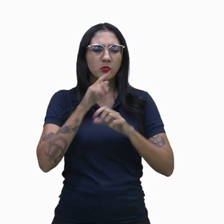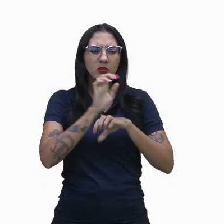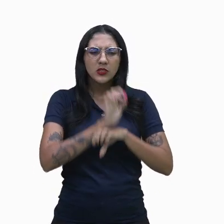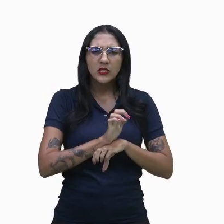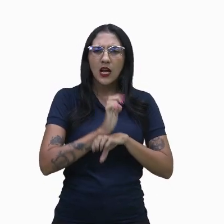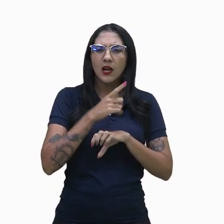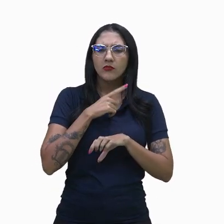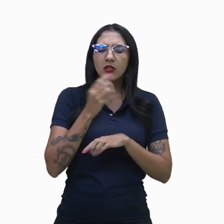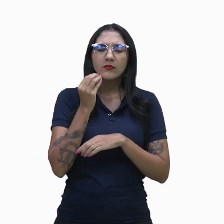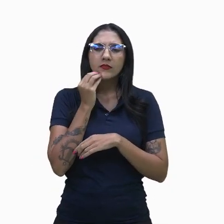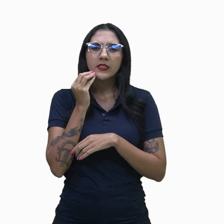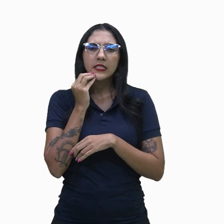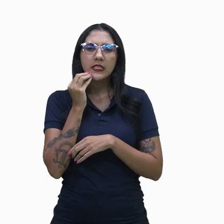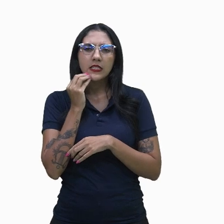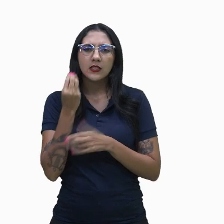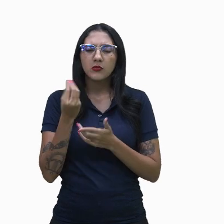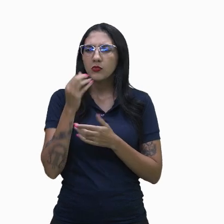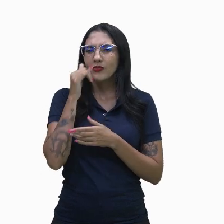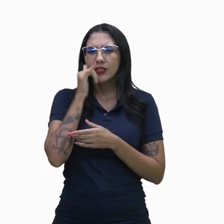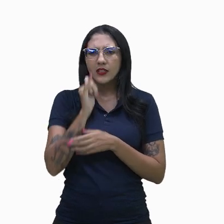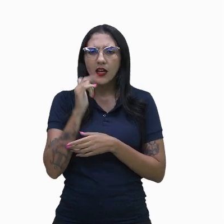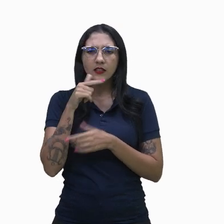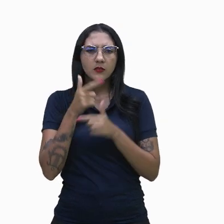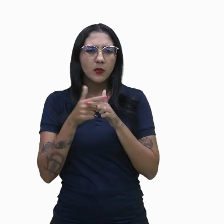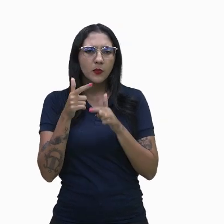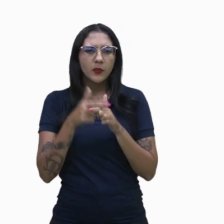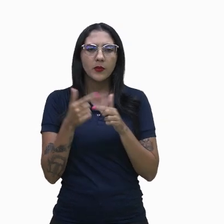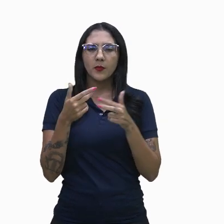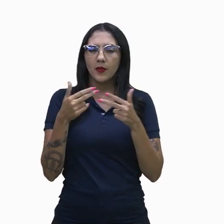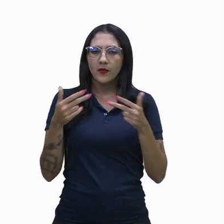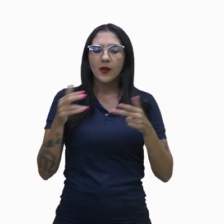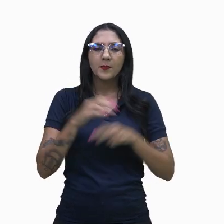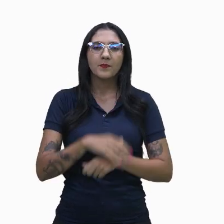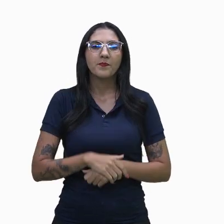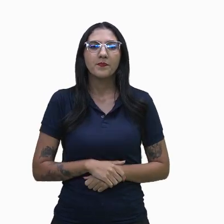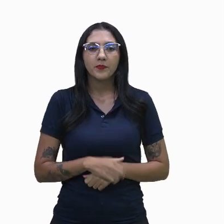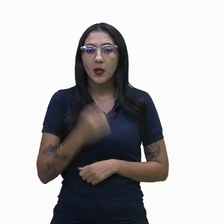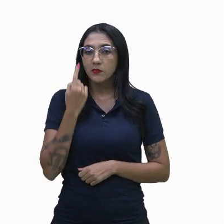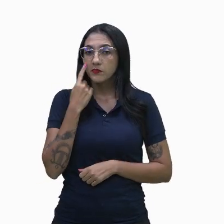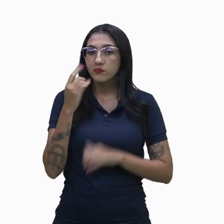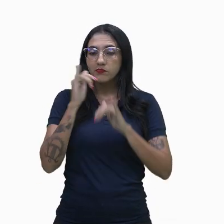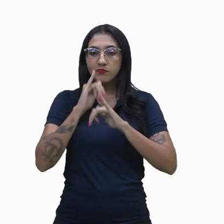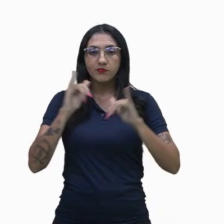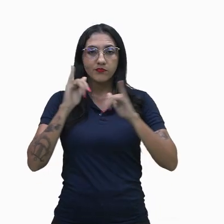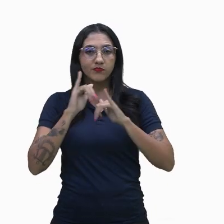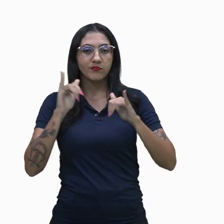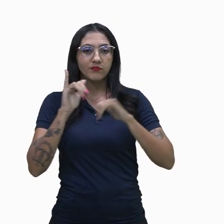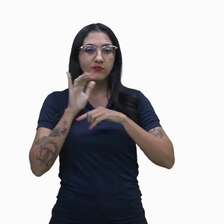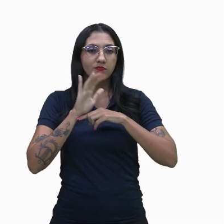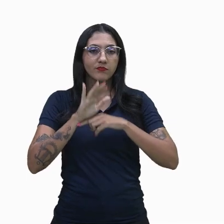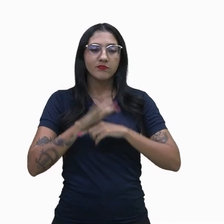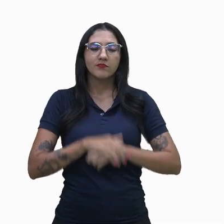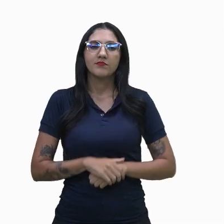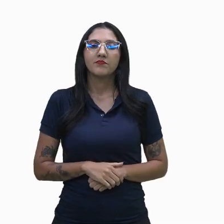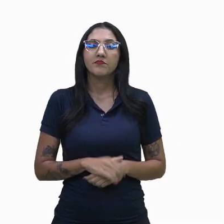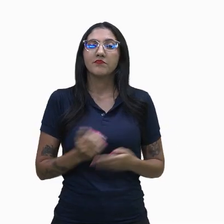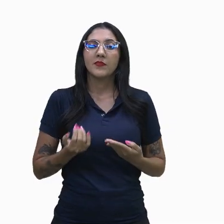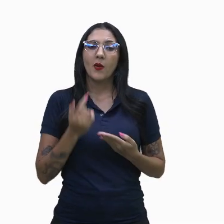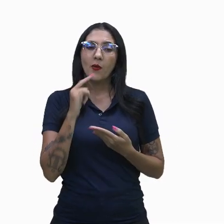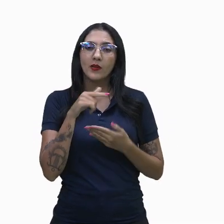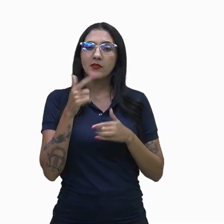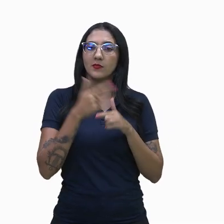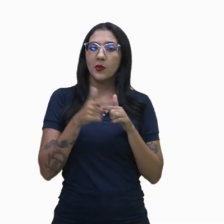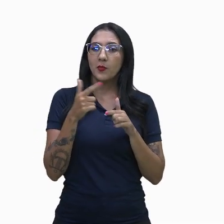tentar minimizar esses impactos socioambientais, né? E aí nós temos a notícia que trouxemos para vocês. Esse problema